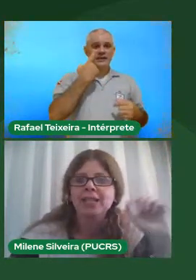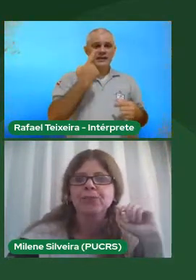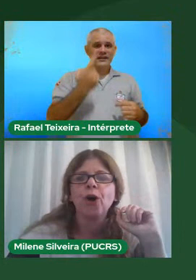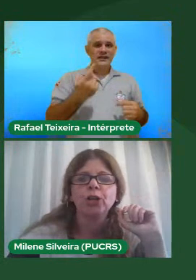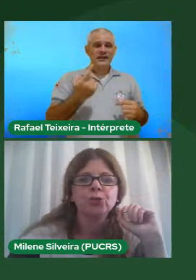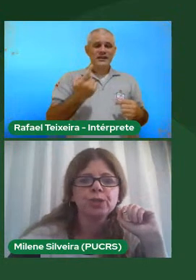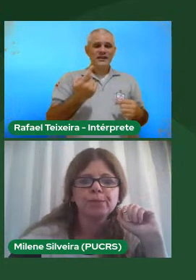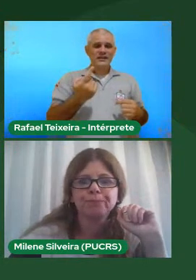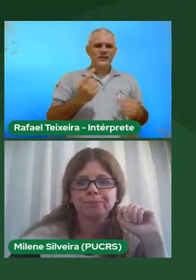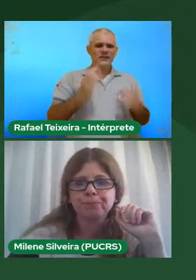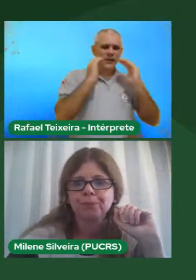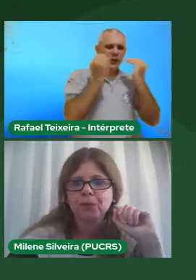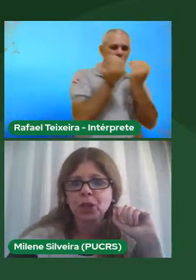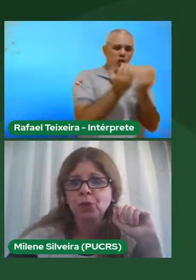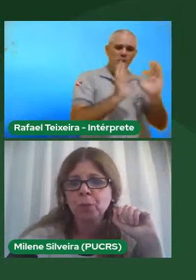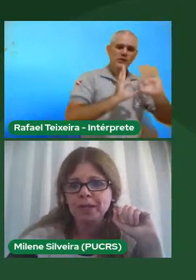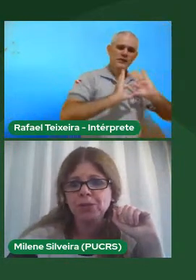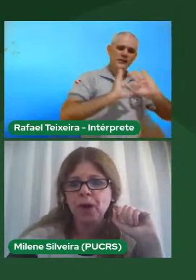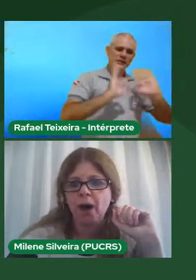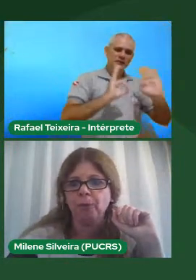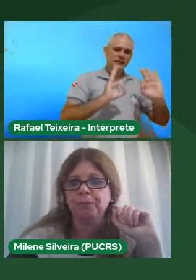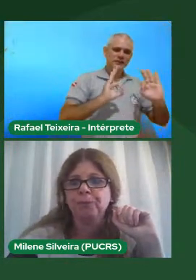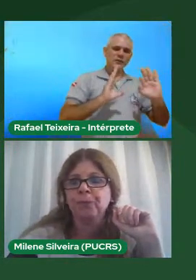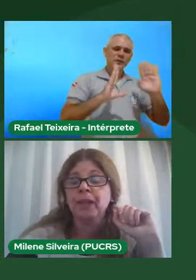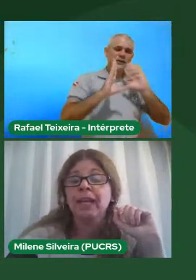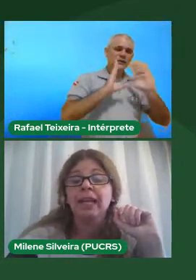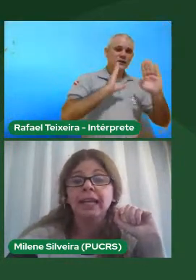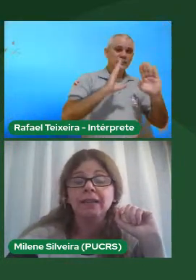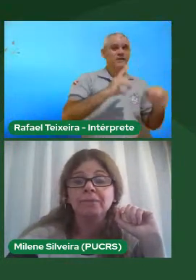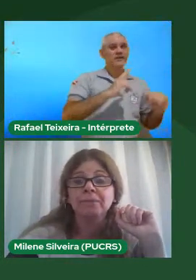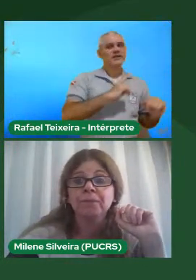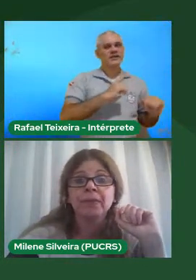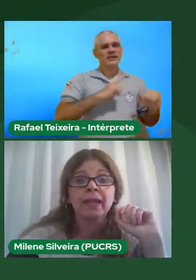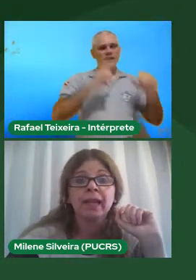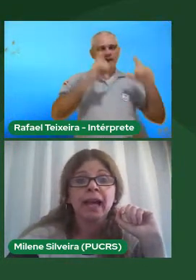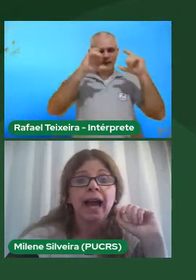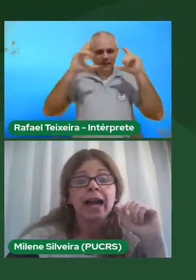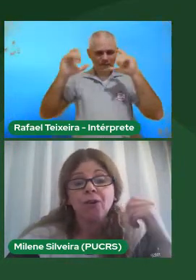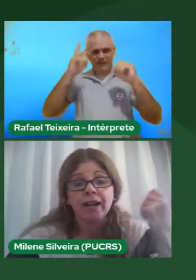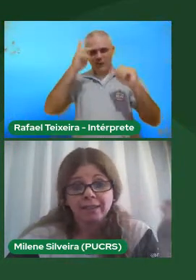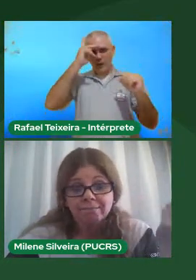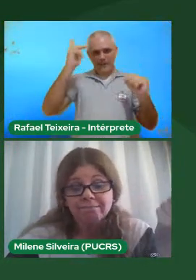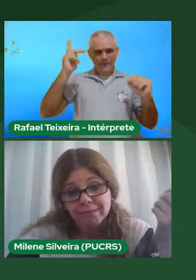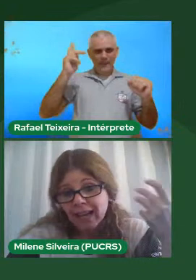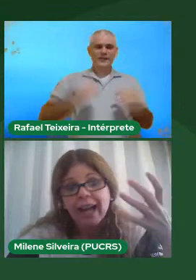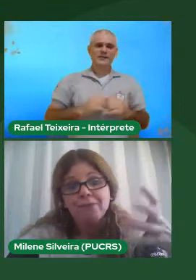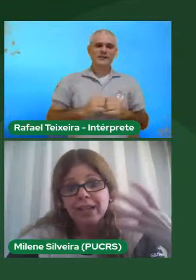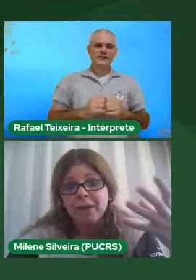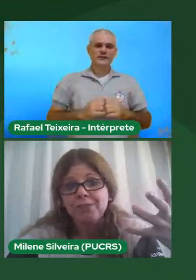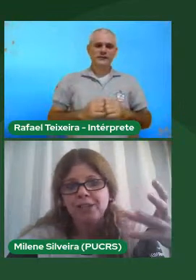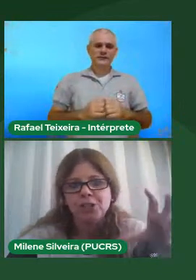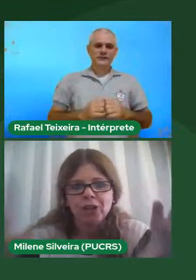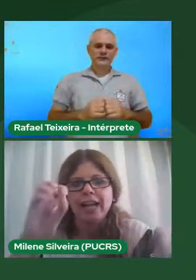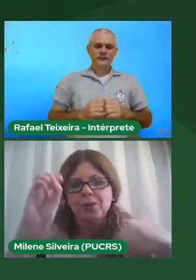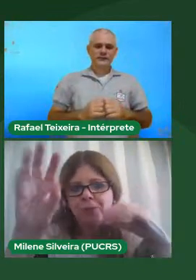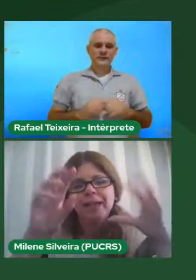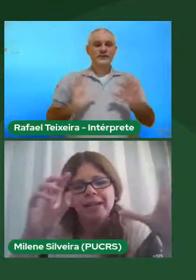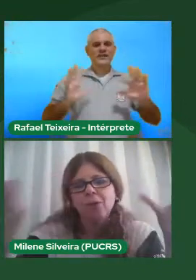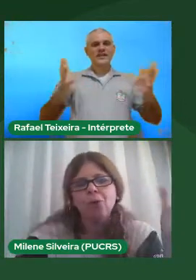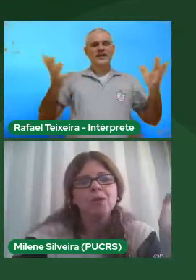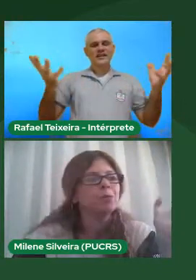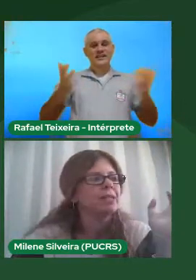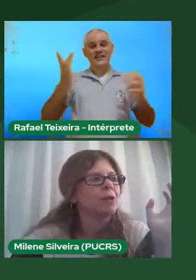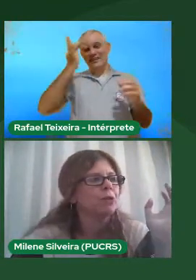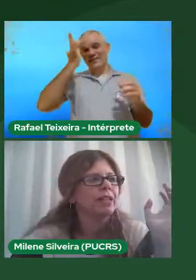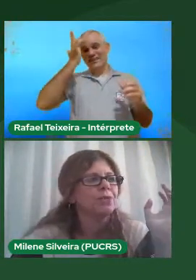as fotos do pessoal. E agora fica mais fácil a gente olhar, né? Eu fui